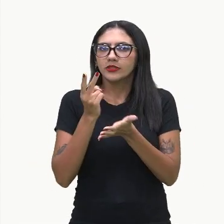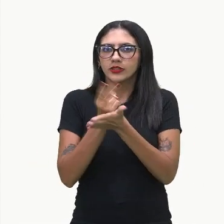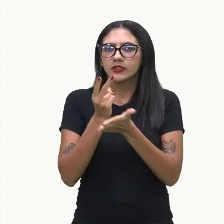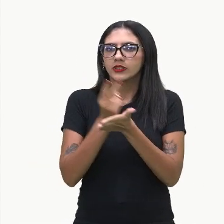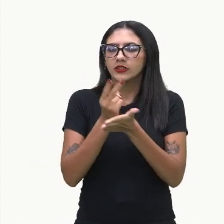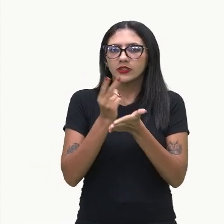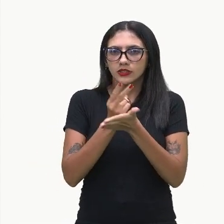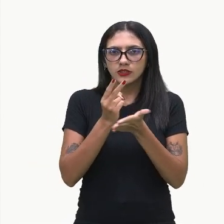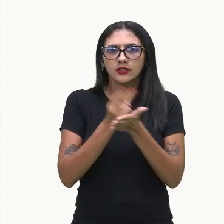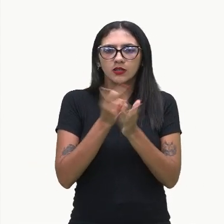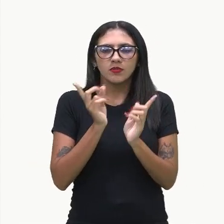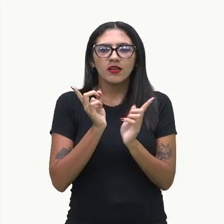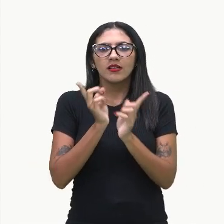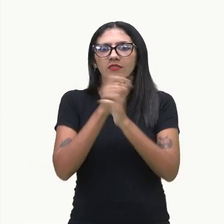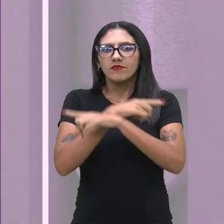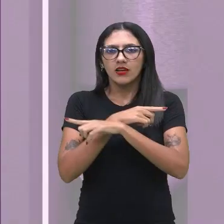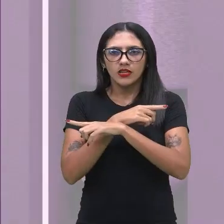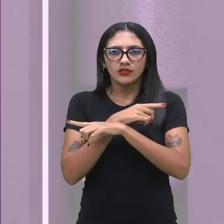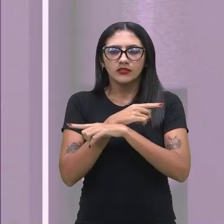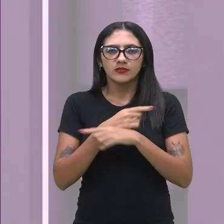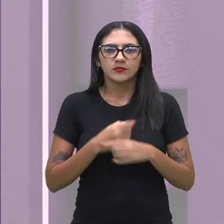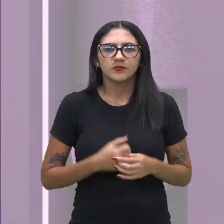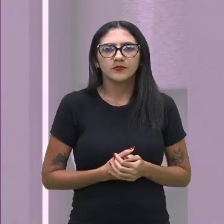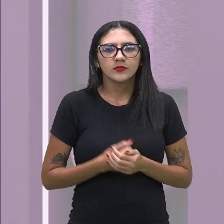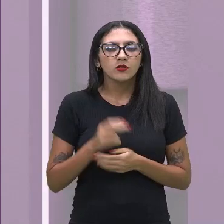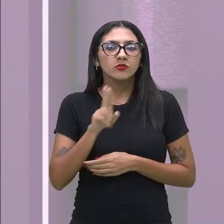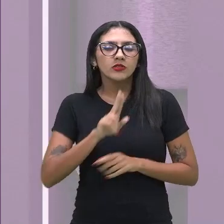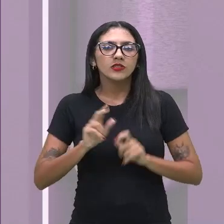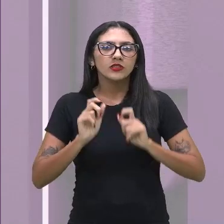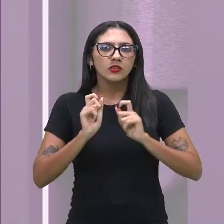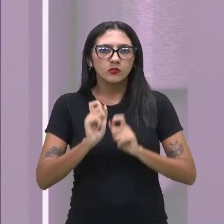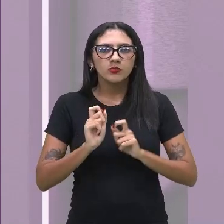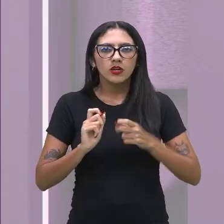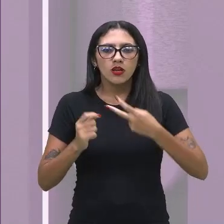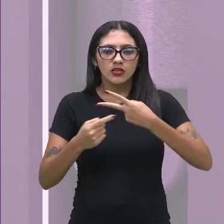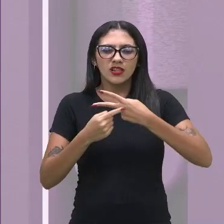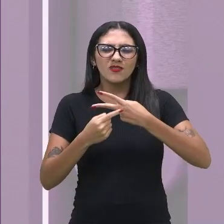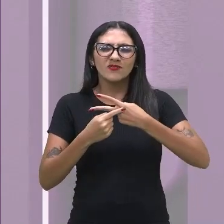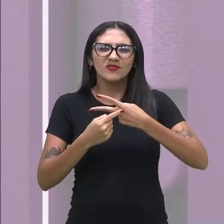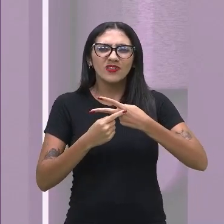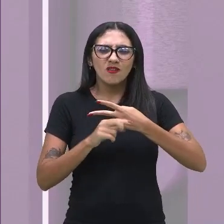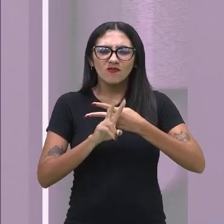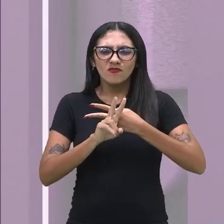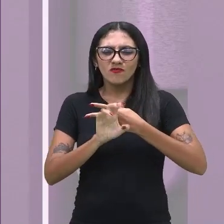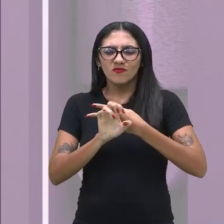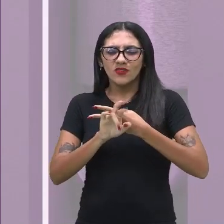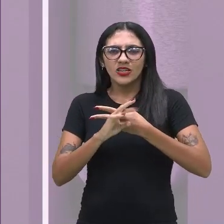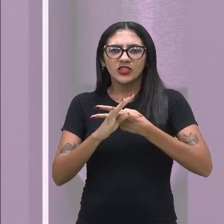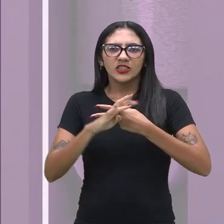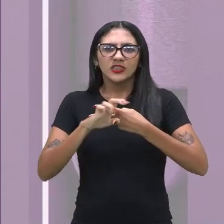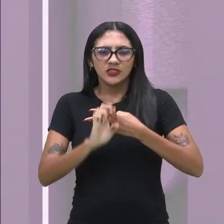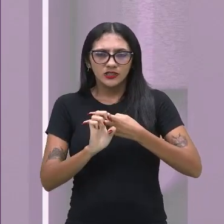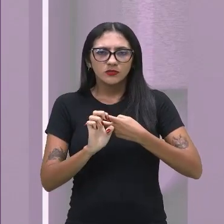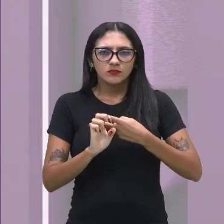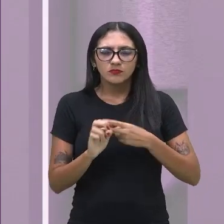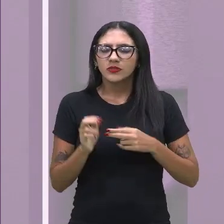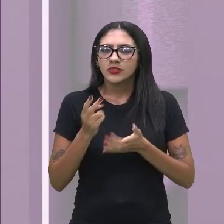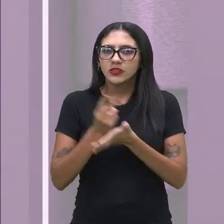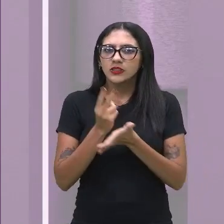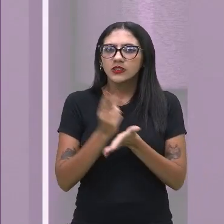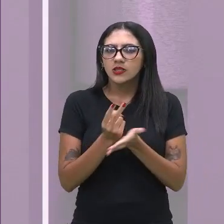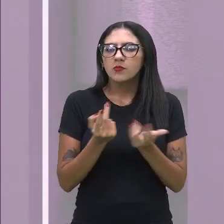sempre opostos, não é? Usando quem? O vértice, e eles terão sempre a mesma medida, eles serão